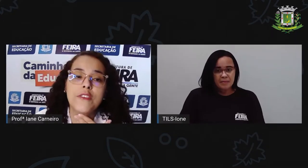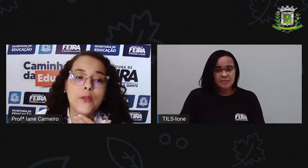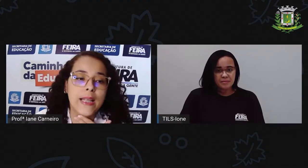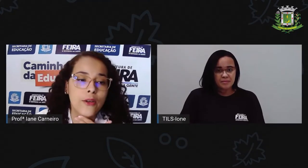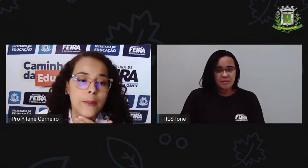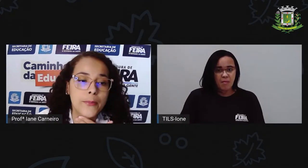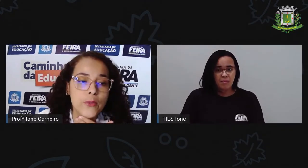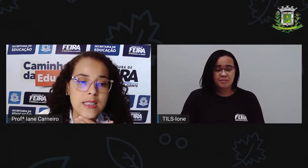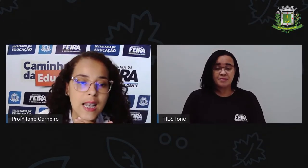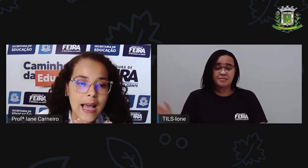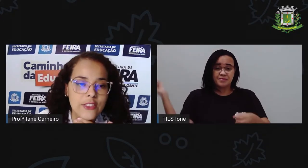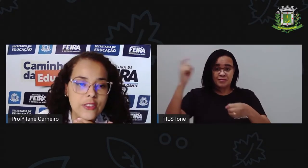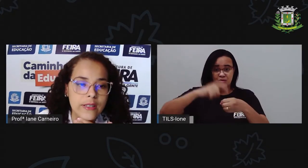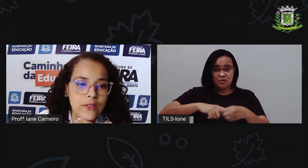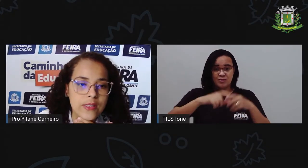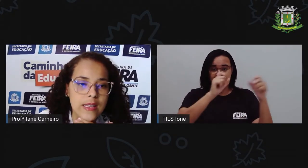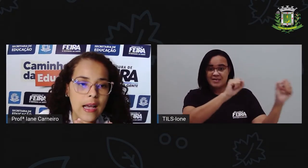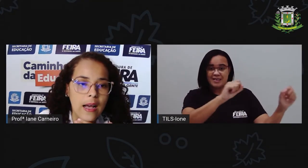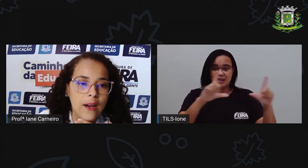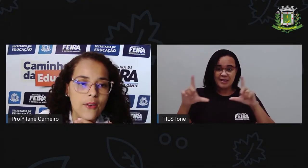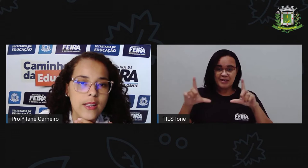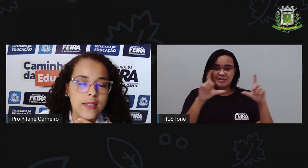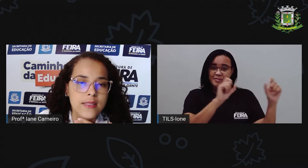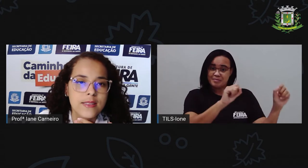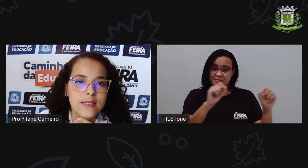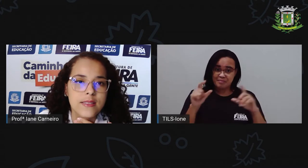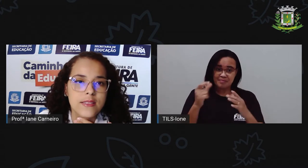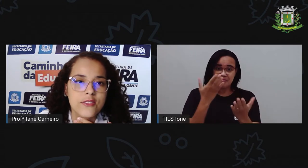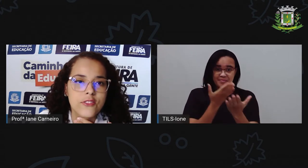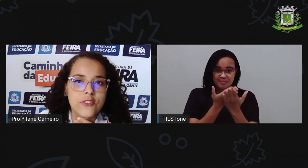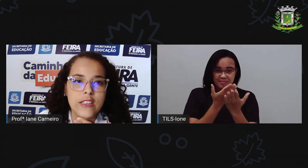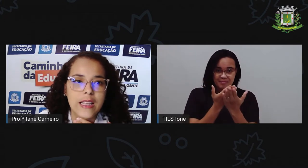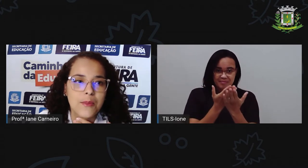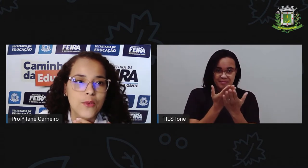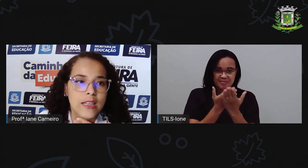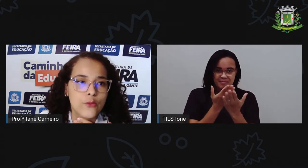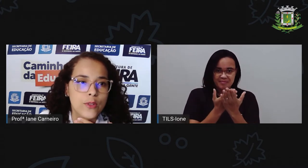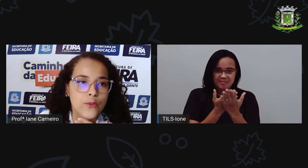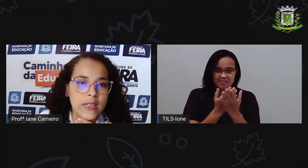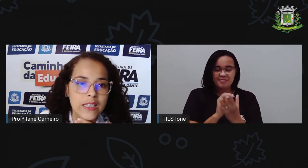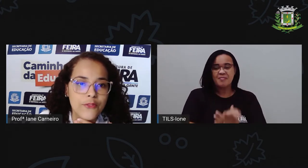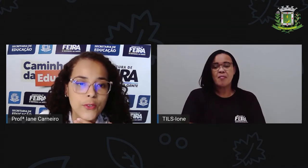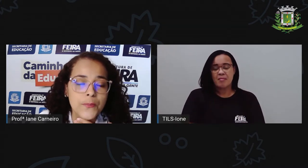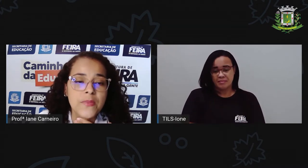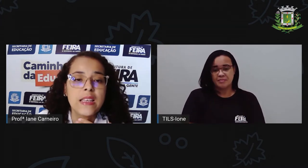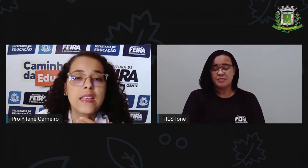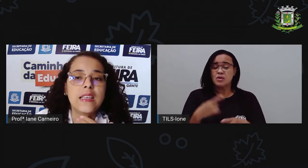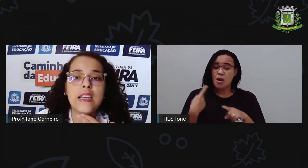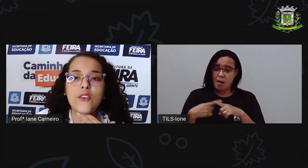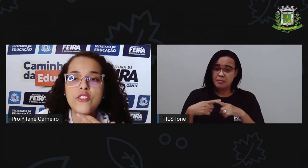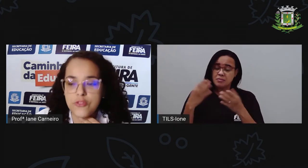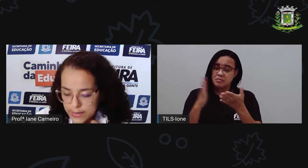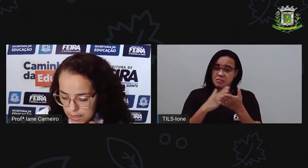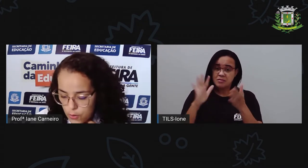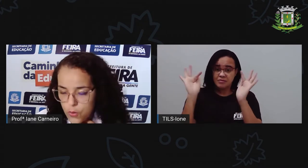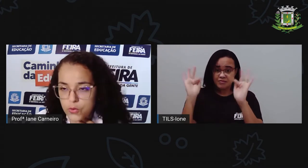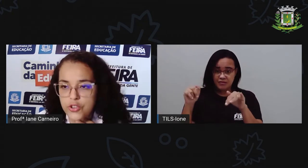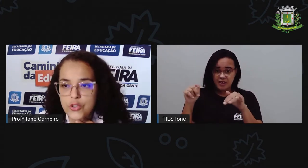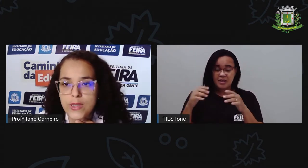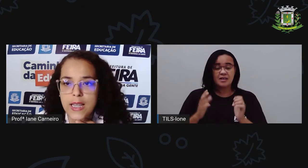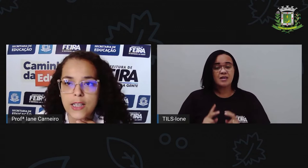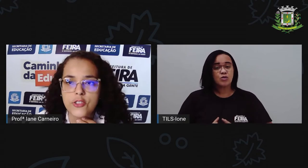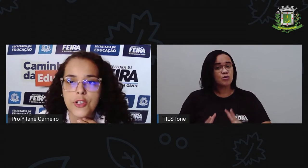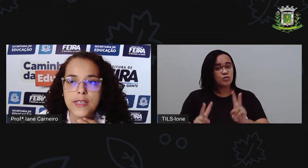bola. A vai voltar agora pro slide da nossa aula. Já terminou a leitura do livro. E agora a gente vai dar